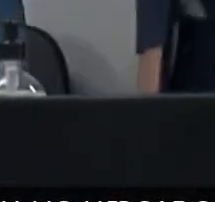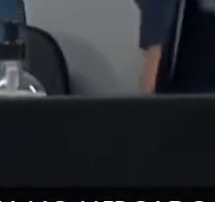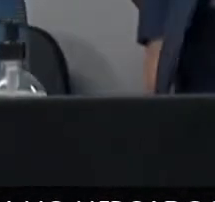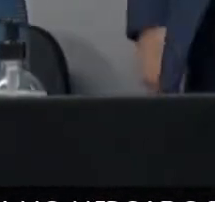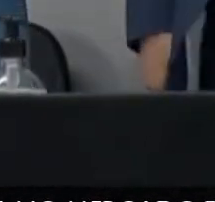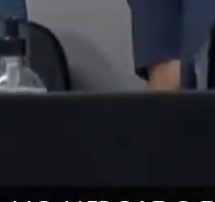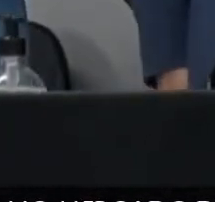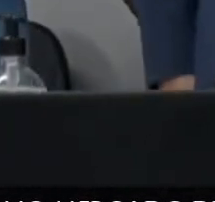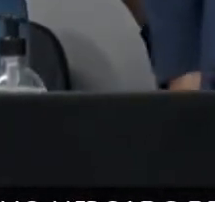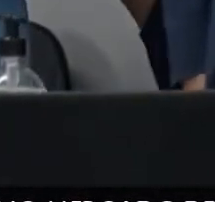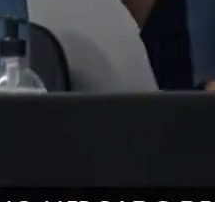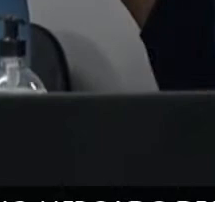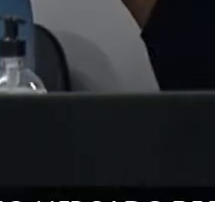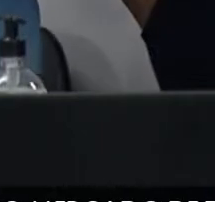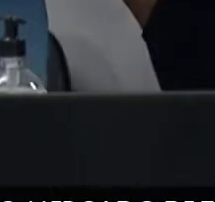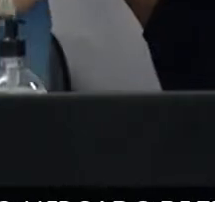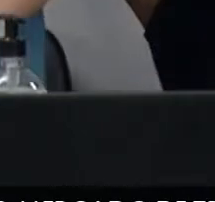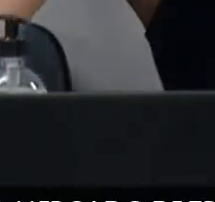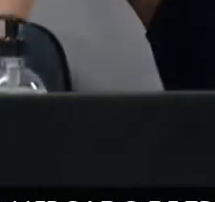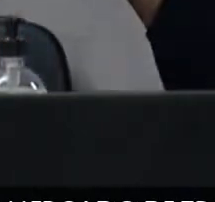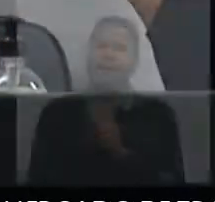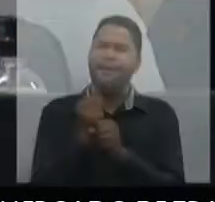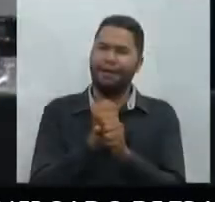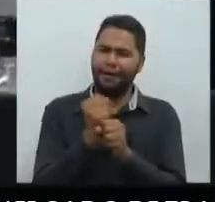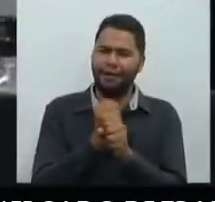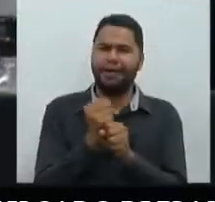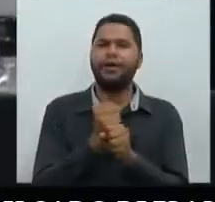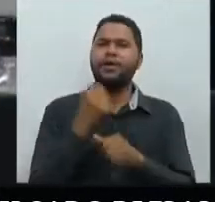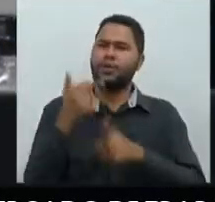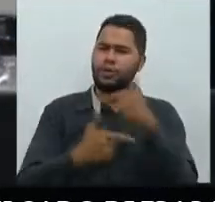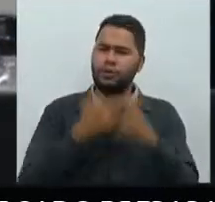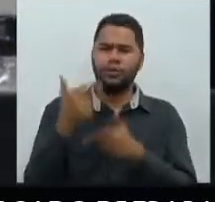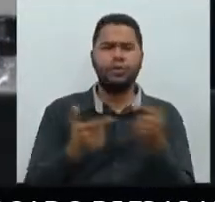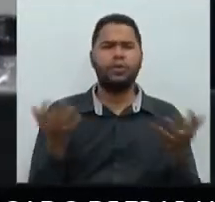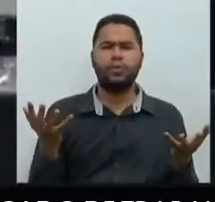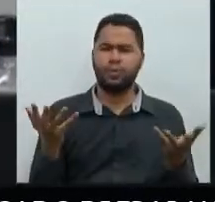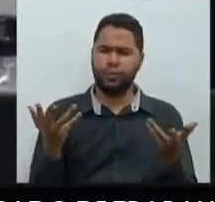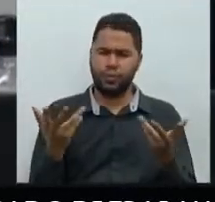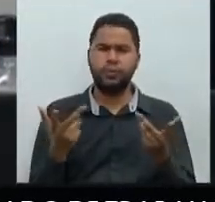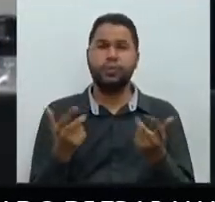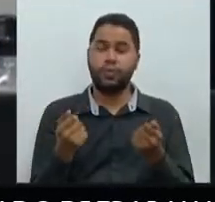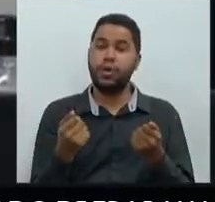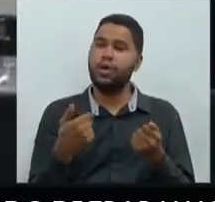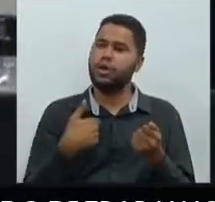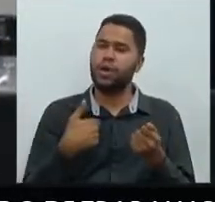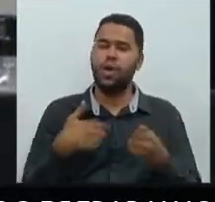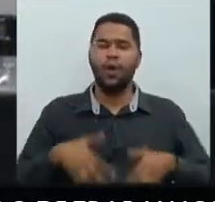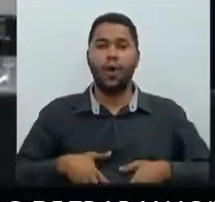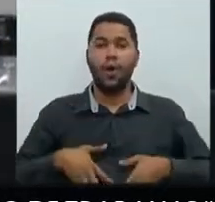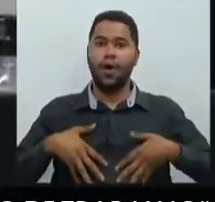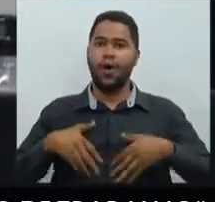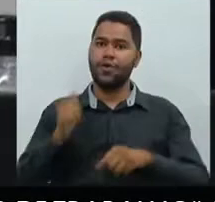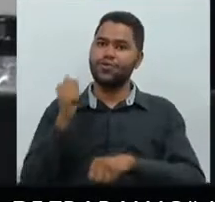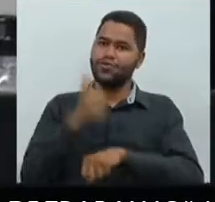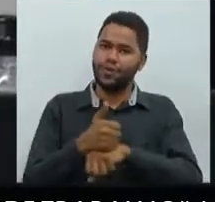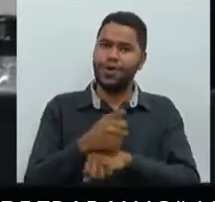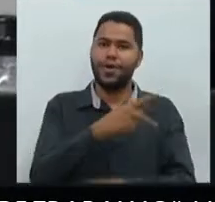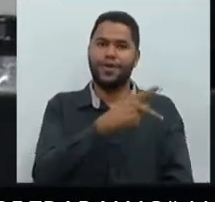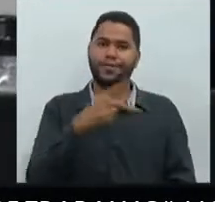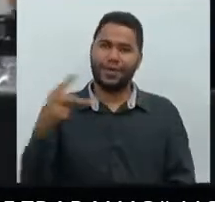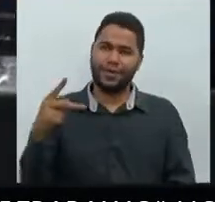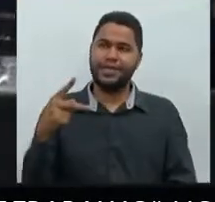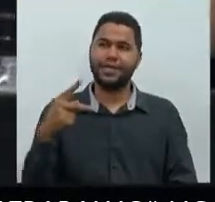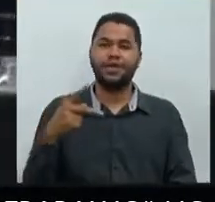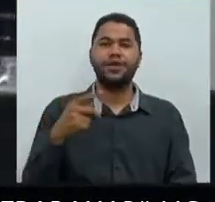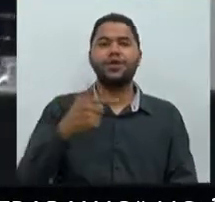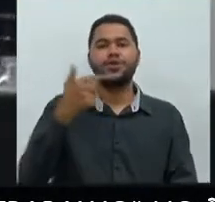deputado, durante aqui muitos anos, e fez um trabalho brilhante. Eu tive a honra de sucedê-lo aqui como presidente, estou no